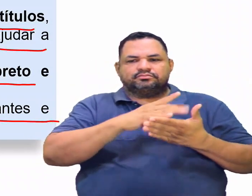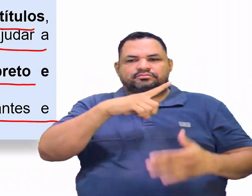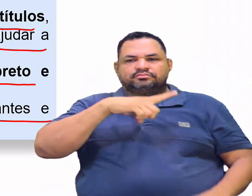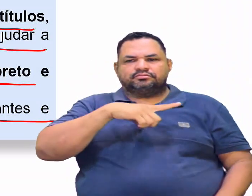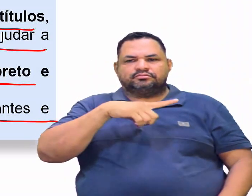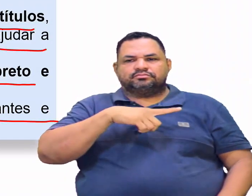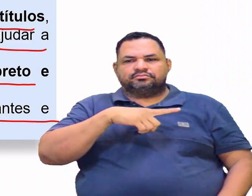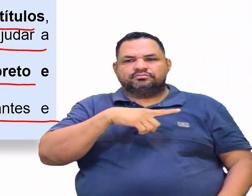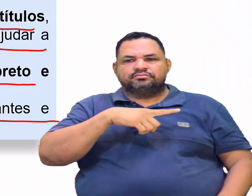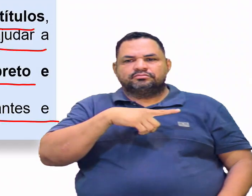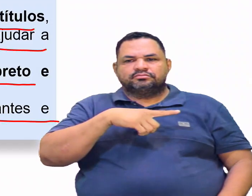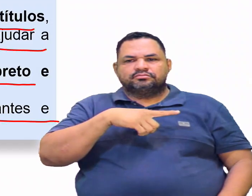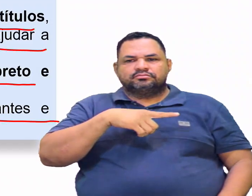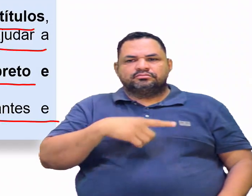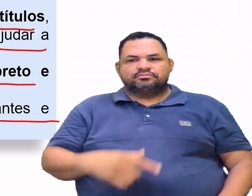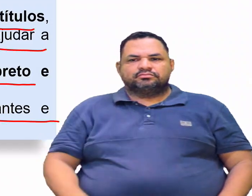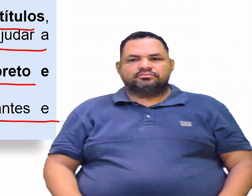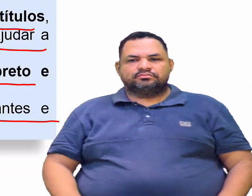ter muitas